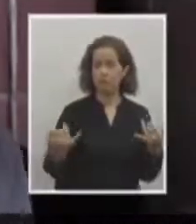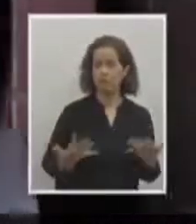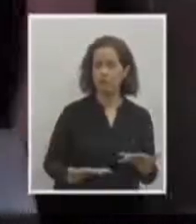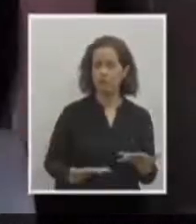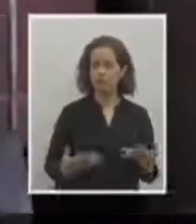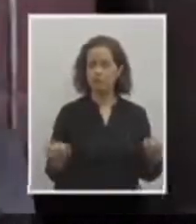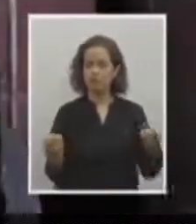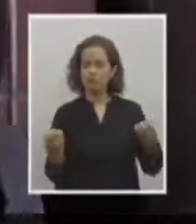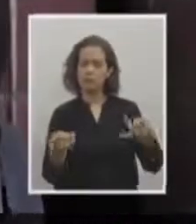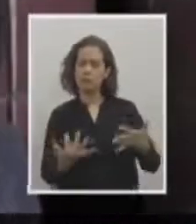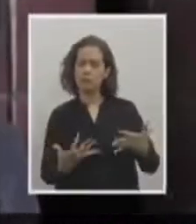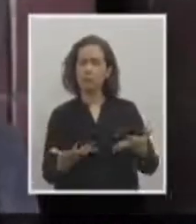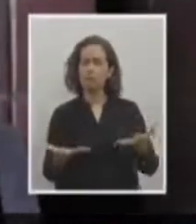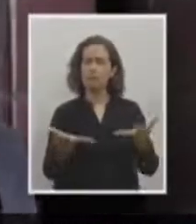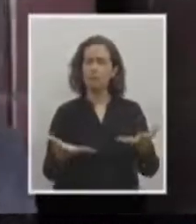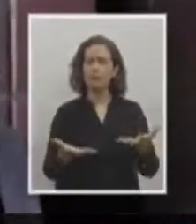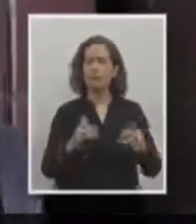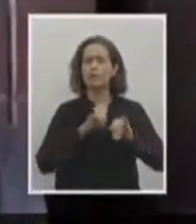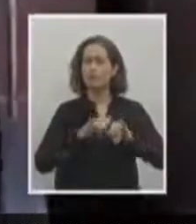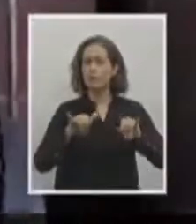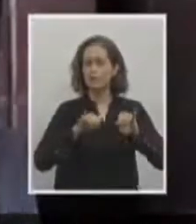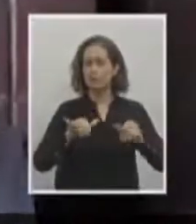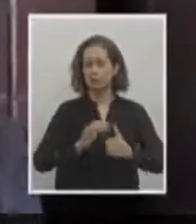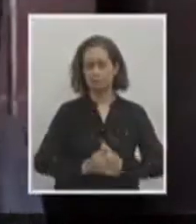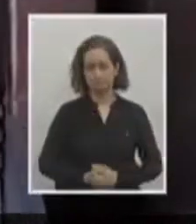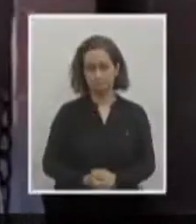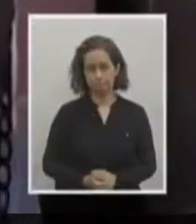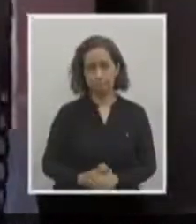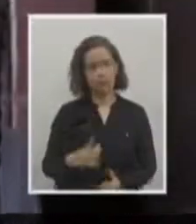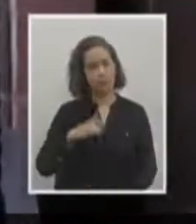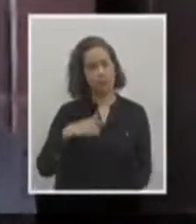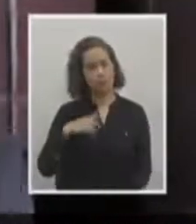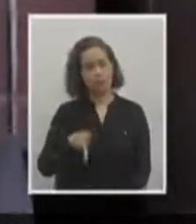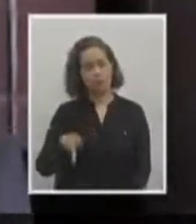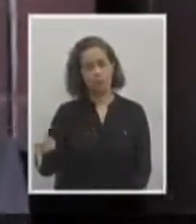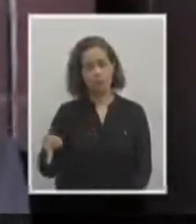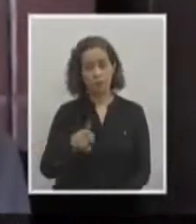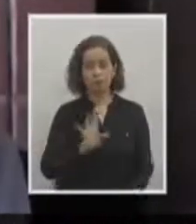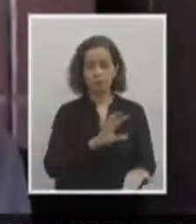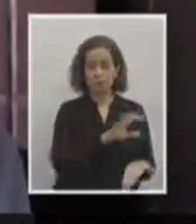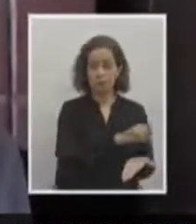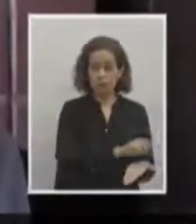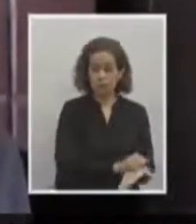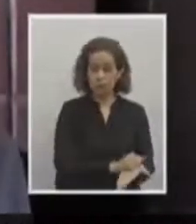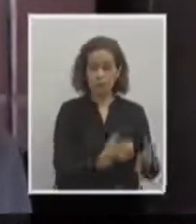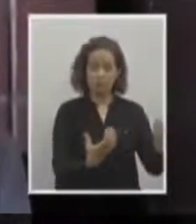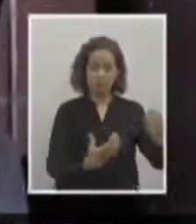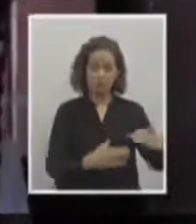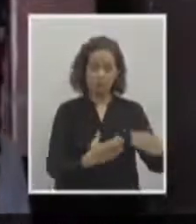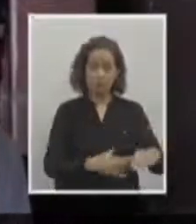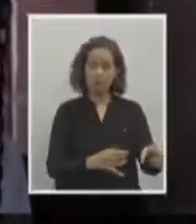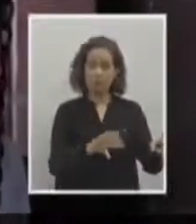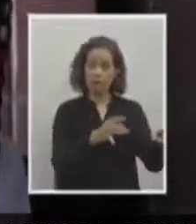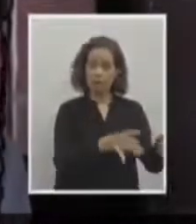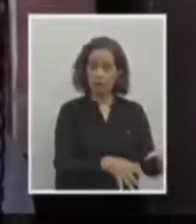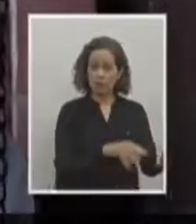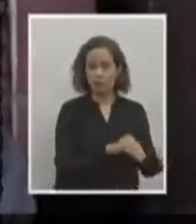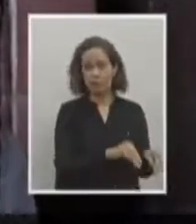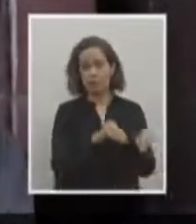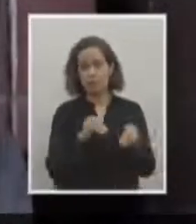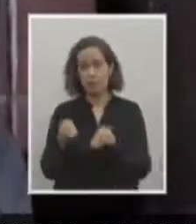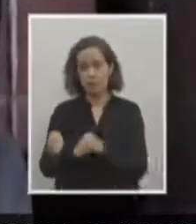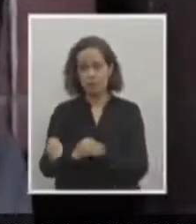gostaria de dizer o seguinte: tem professor efetivo que sai do seu cargo de concurso e exerce a função de direção.